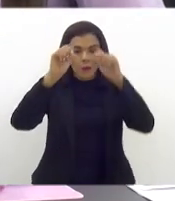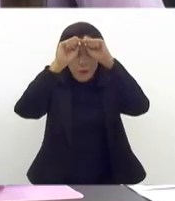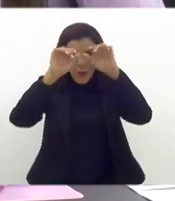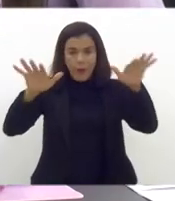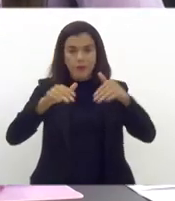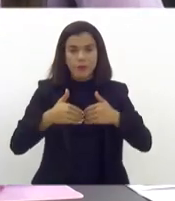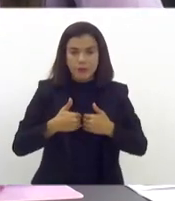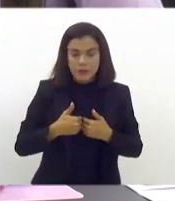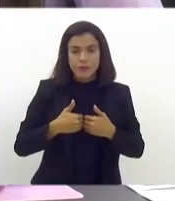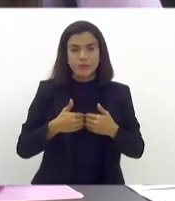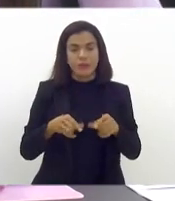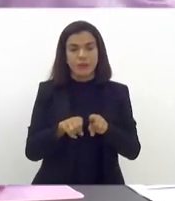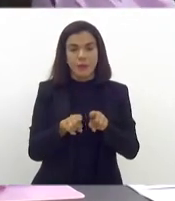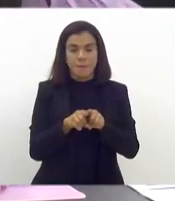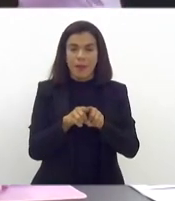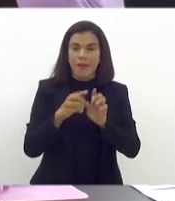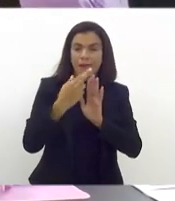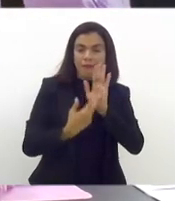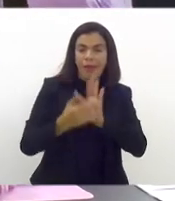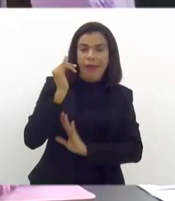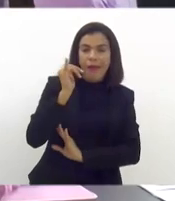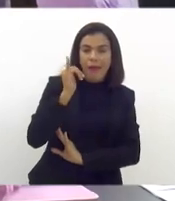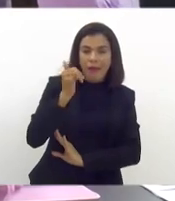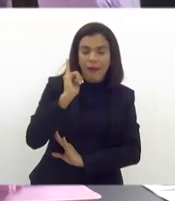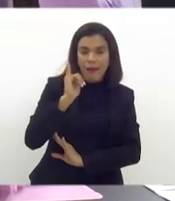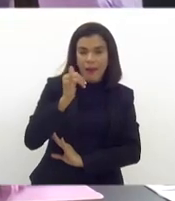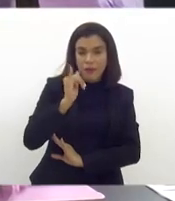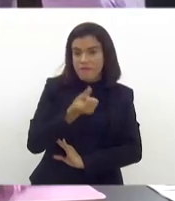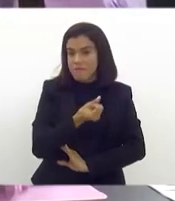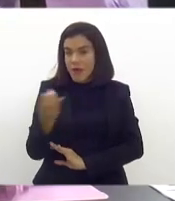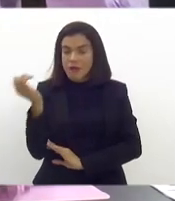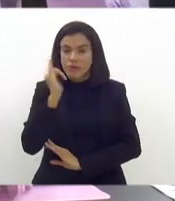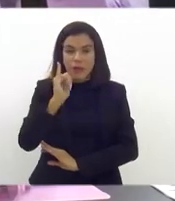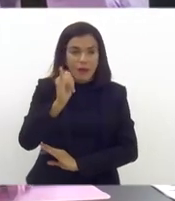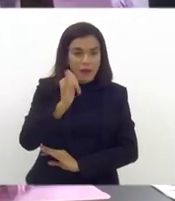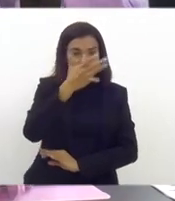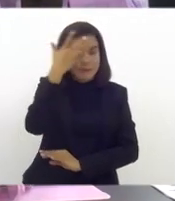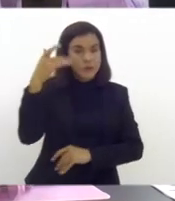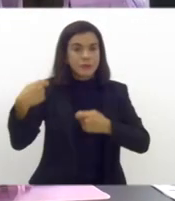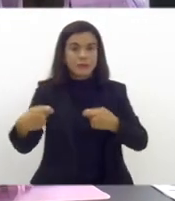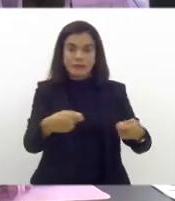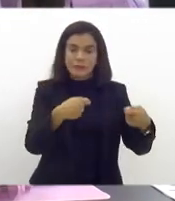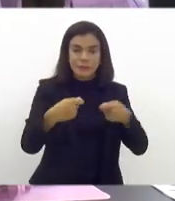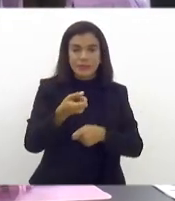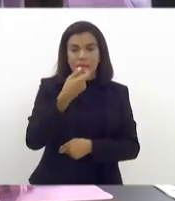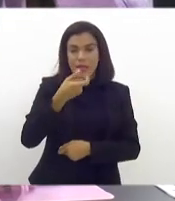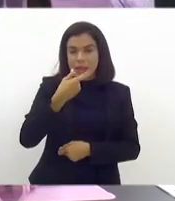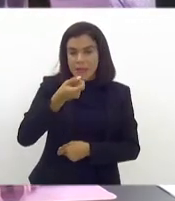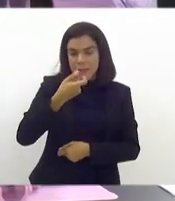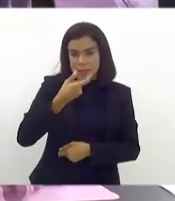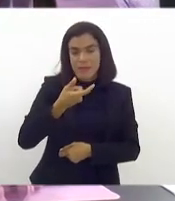autistas, casos e relatos, muitos relatos de pessoas que precisam desta medicação, ou,